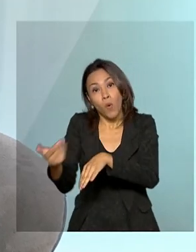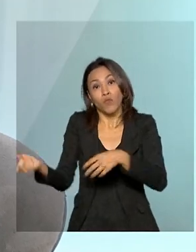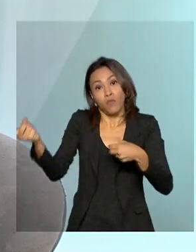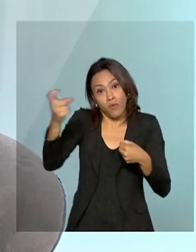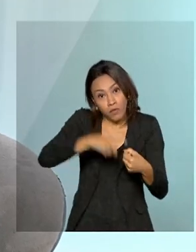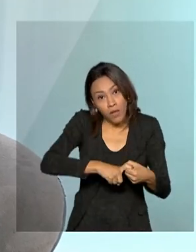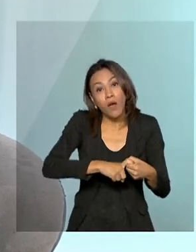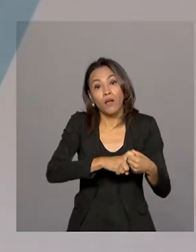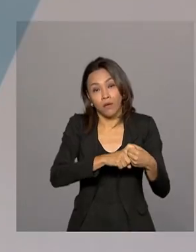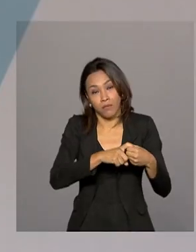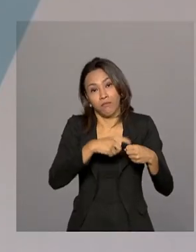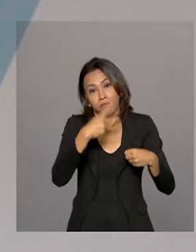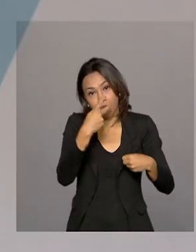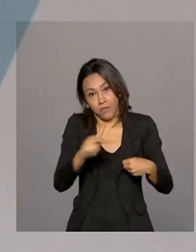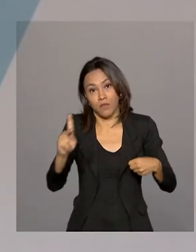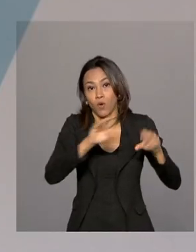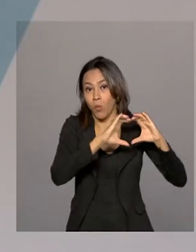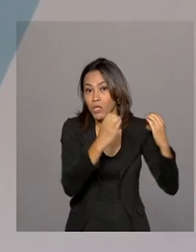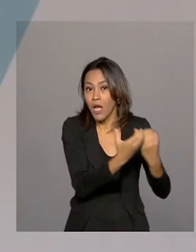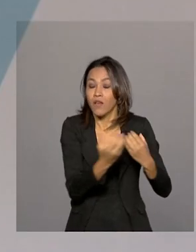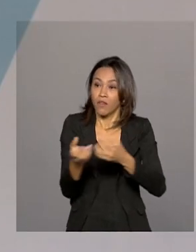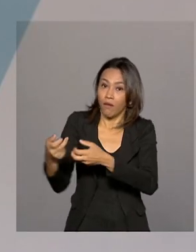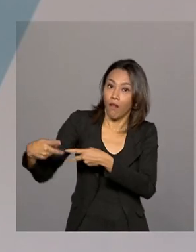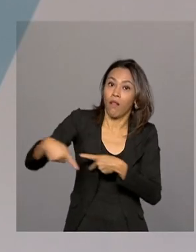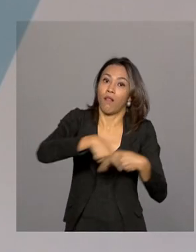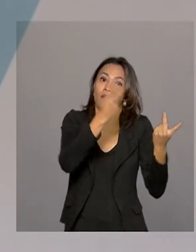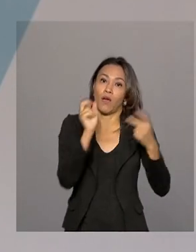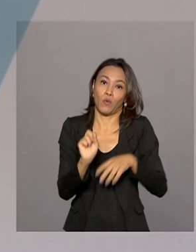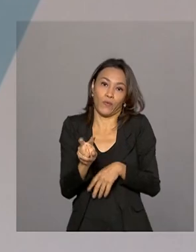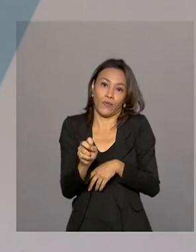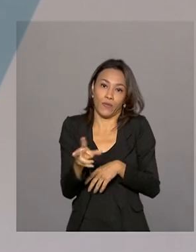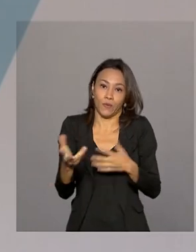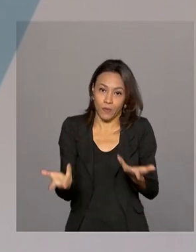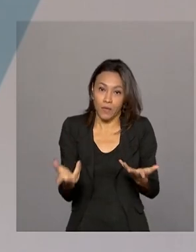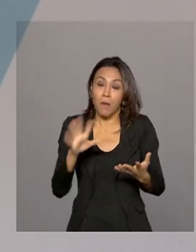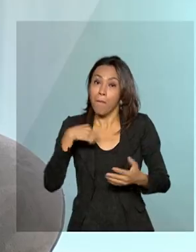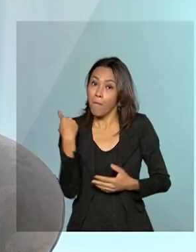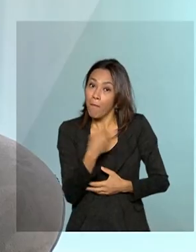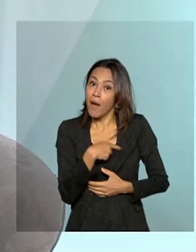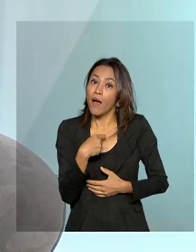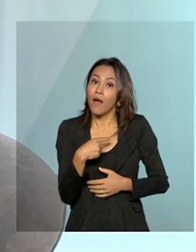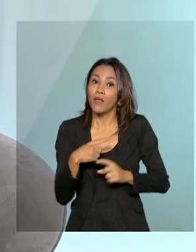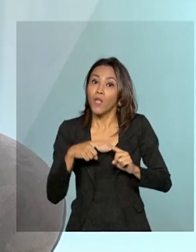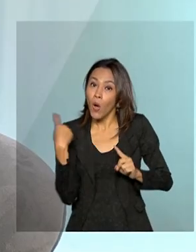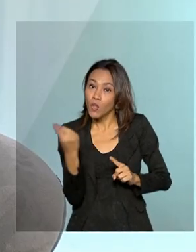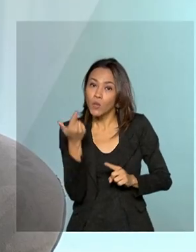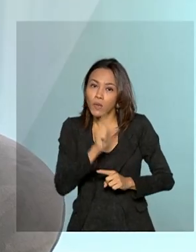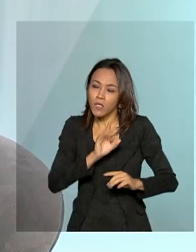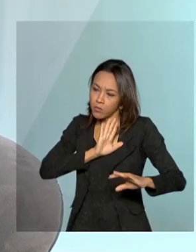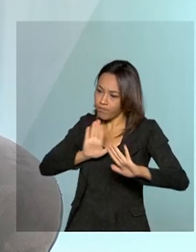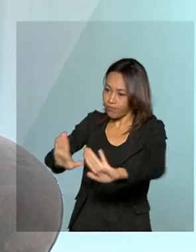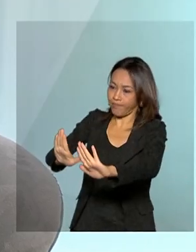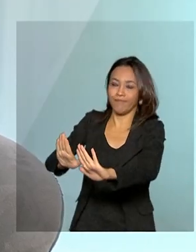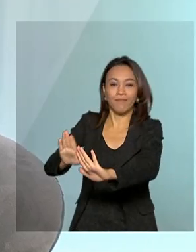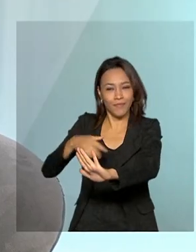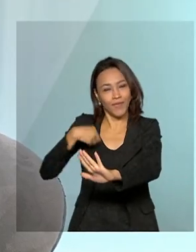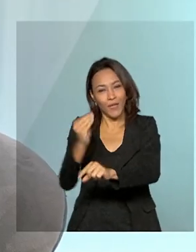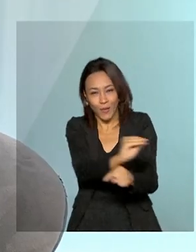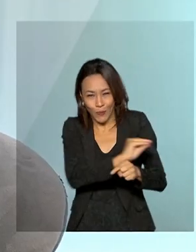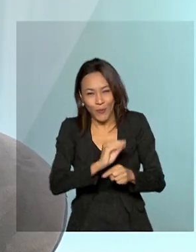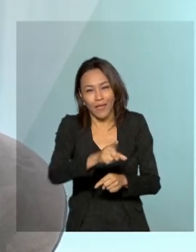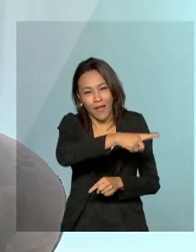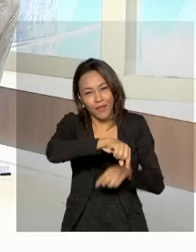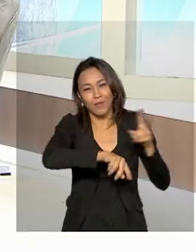área levaram o vírus, mas nós conseguimos conter e nós conseguimos, neste momento, cuidar dos nossos